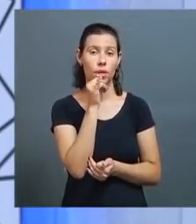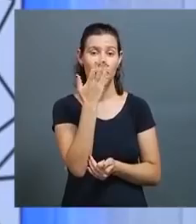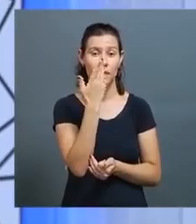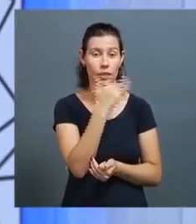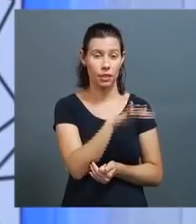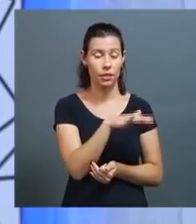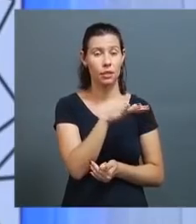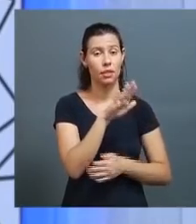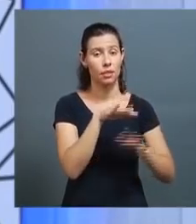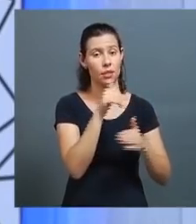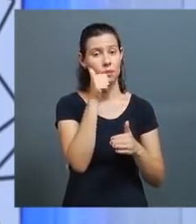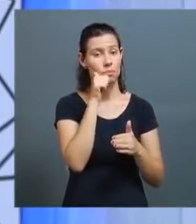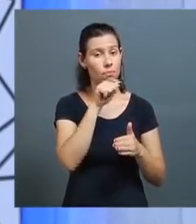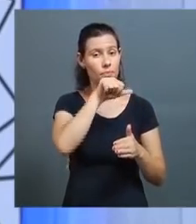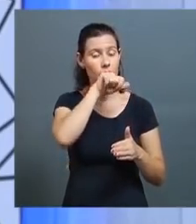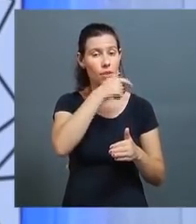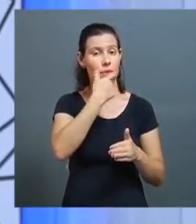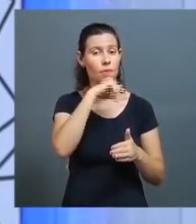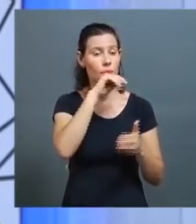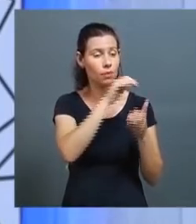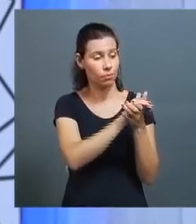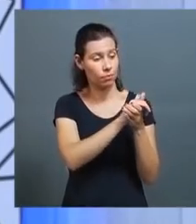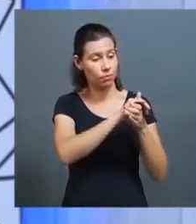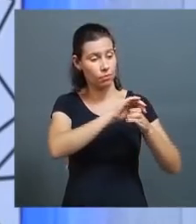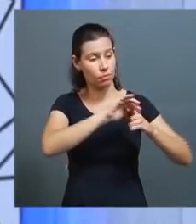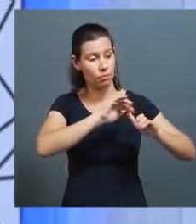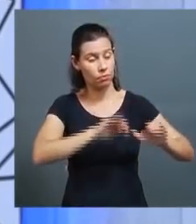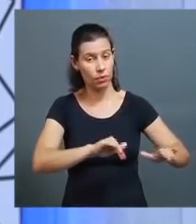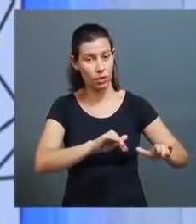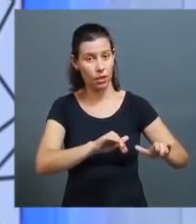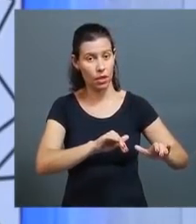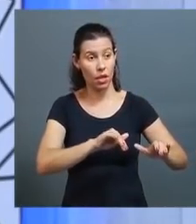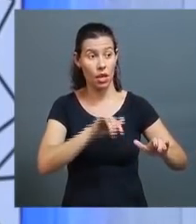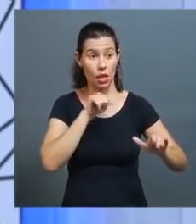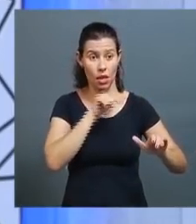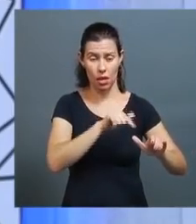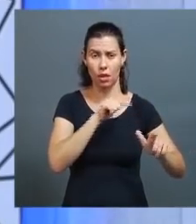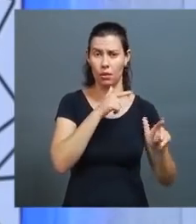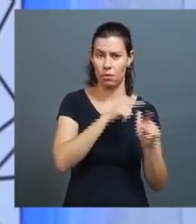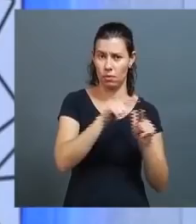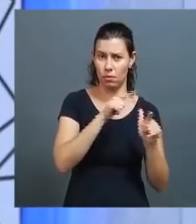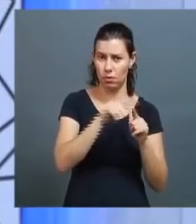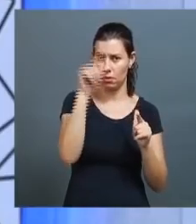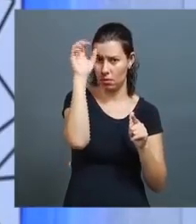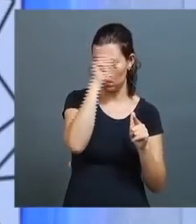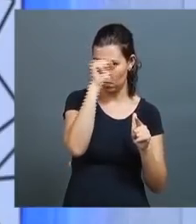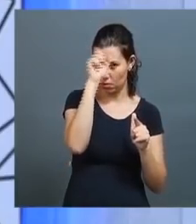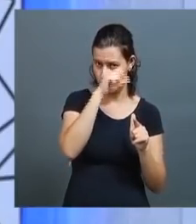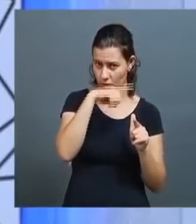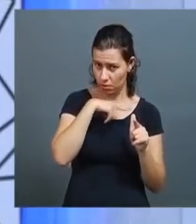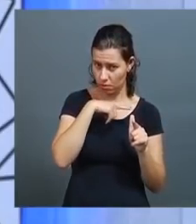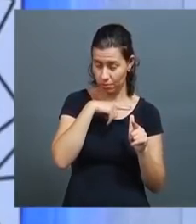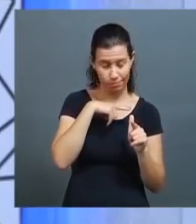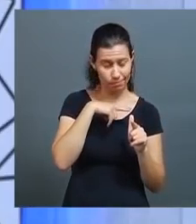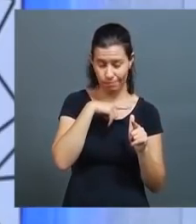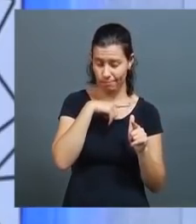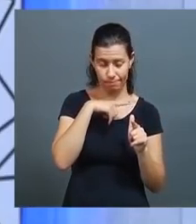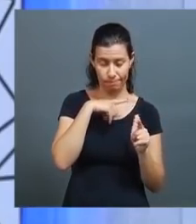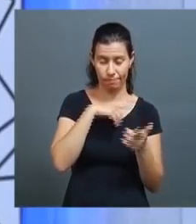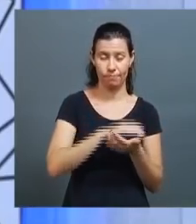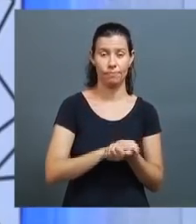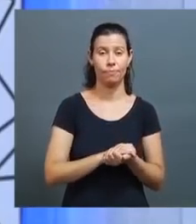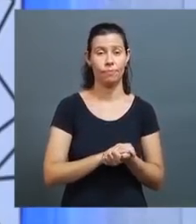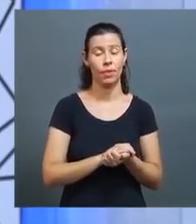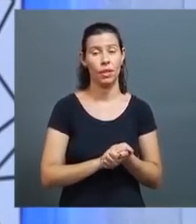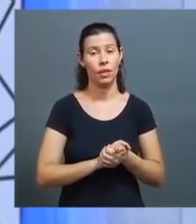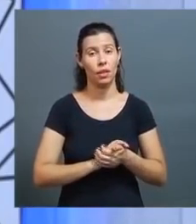de pais separados. Não necessariamente ela tem que ter uma dificuldade de aprendizagem por isso. É claro que isto, conforme